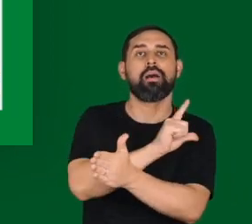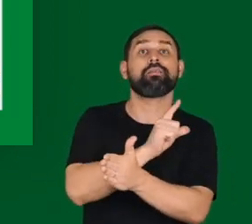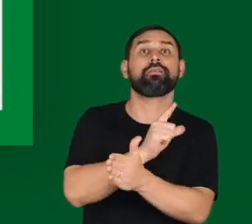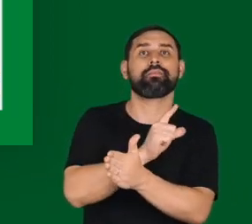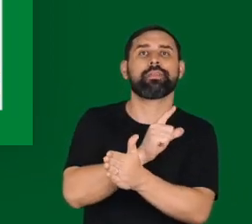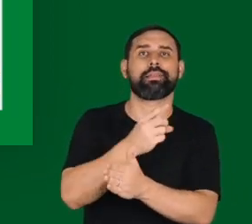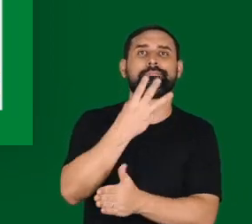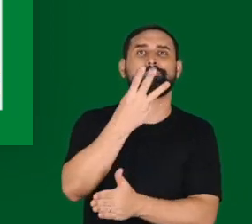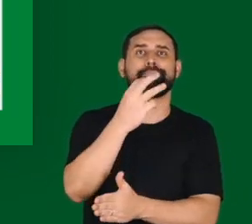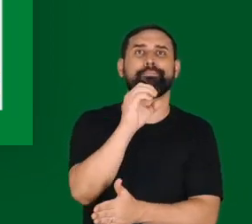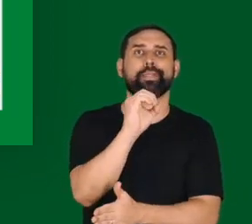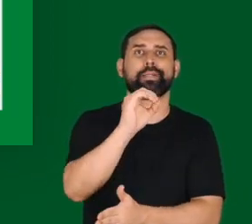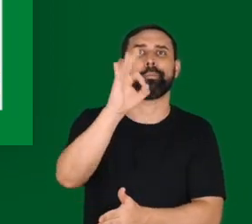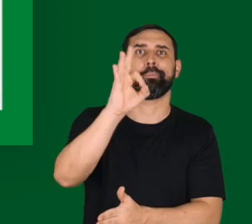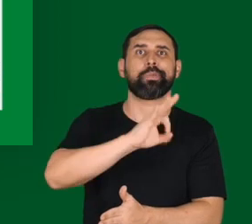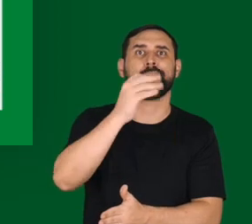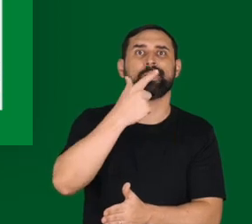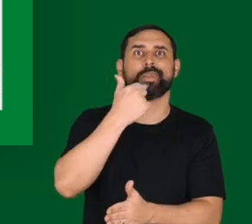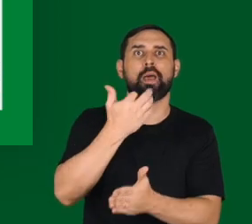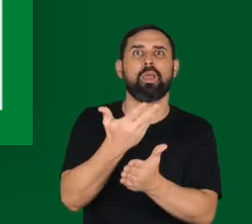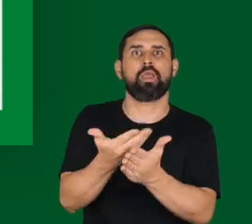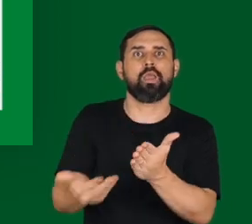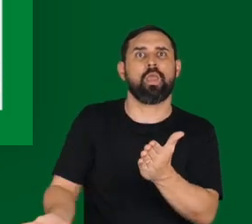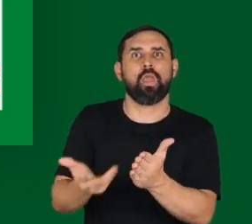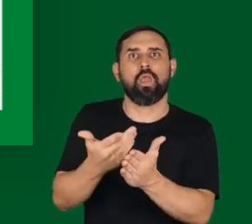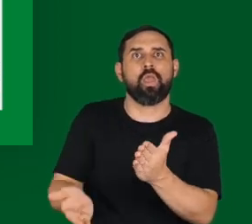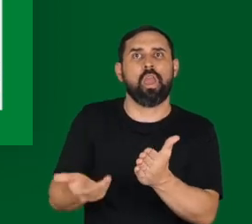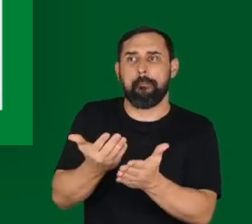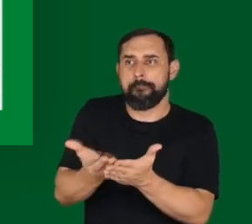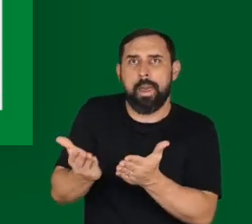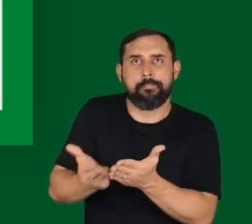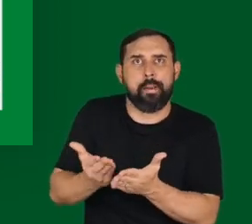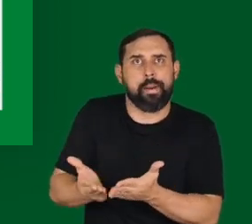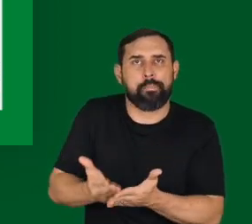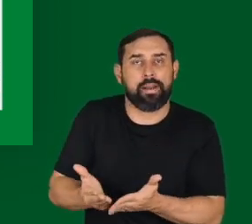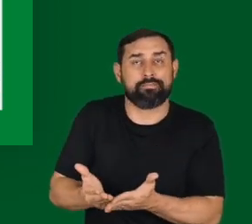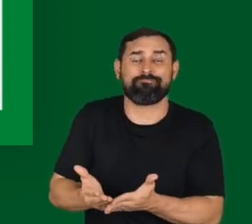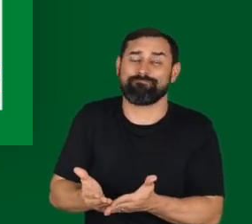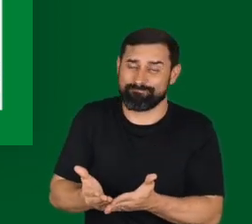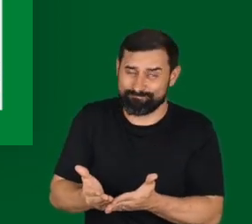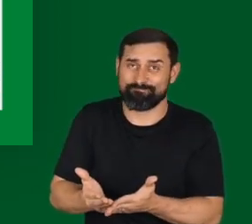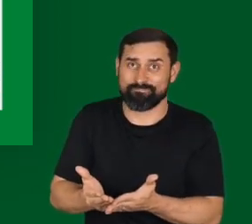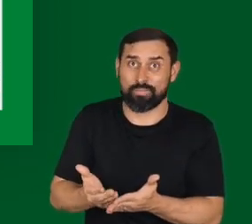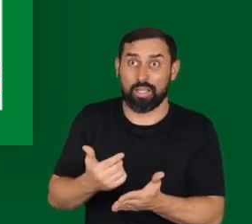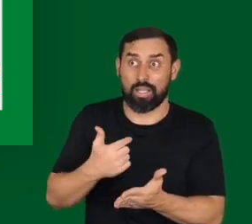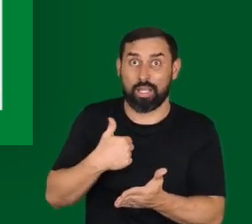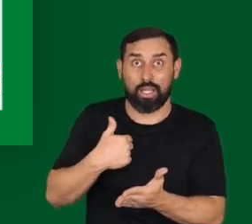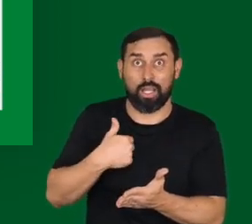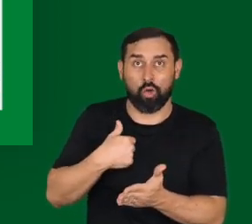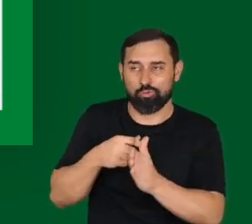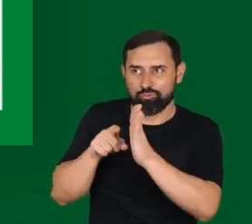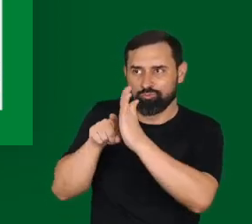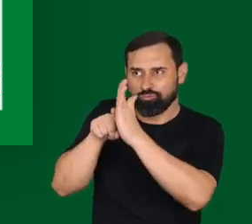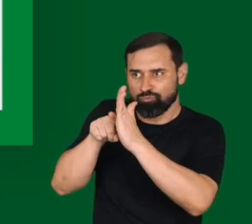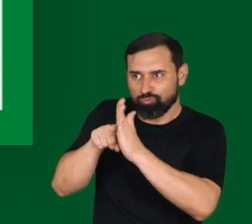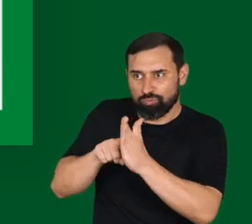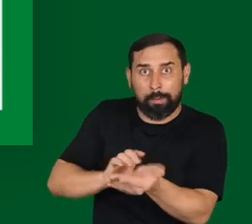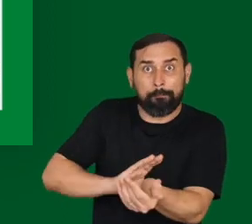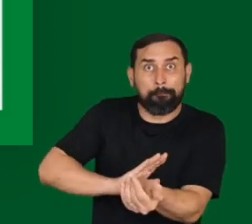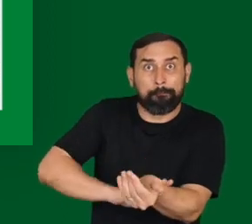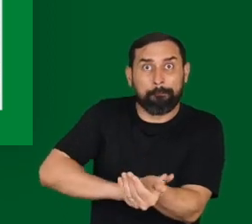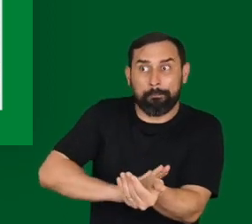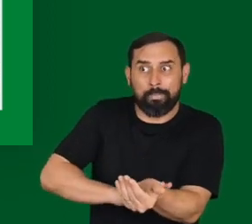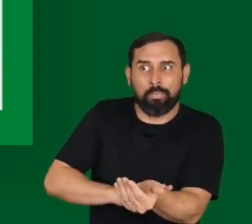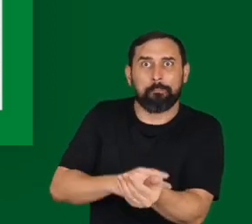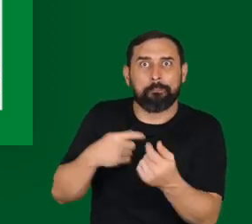acurada dessa pressão, eu vou ter já perdido mais que 30% de sangue desse paciente. Então, a APA,